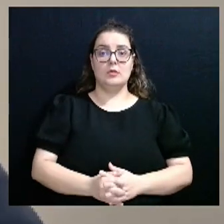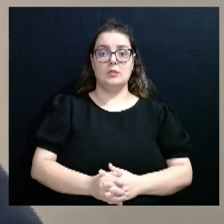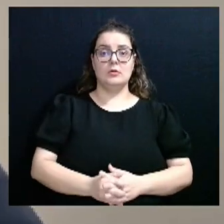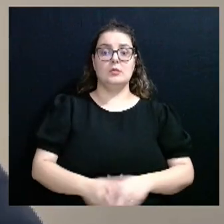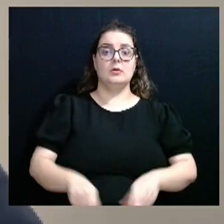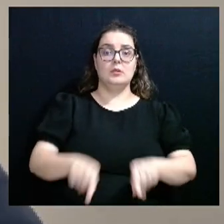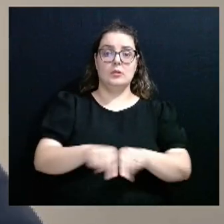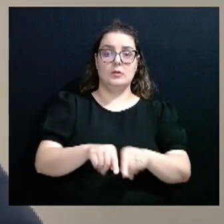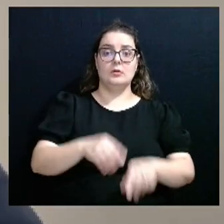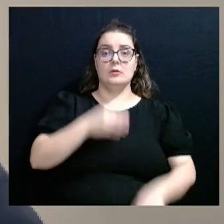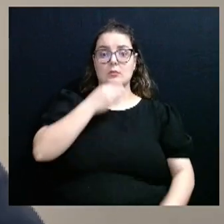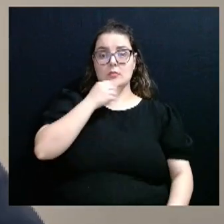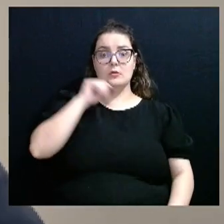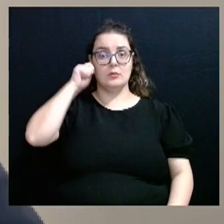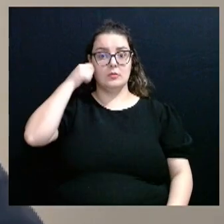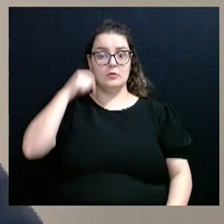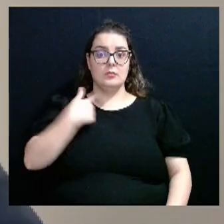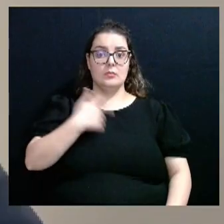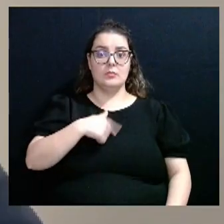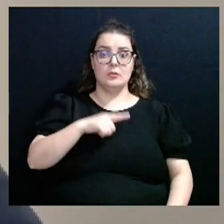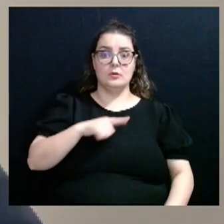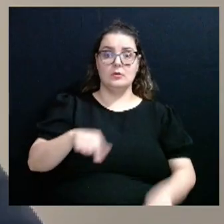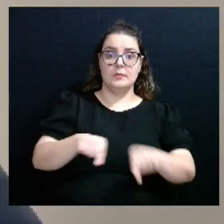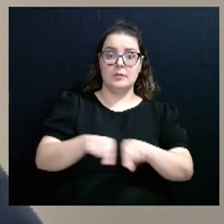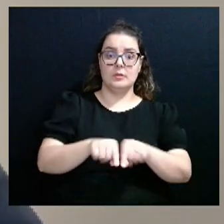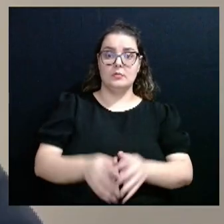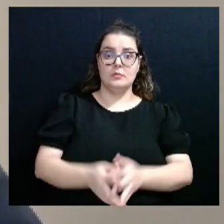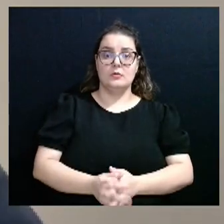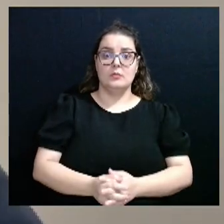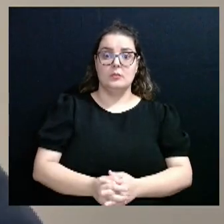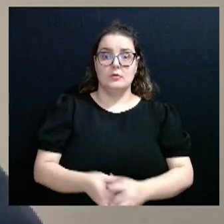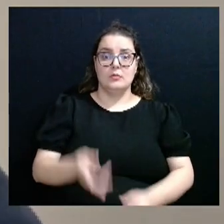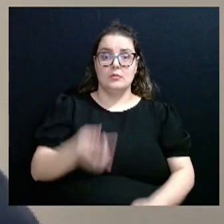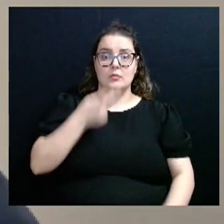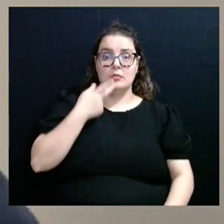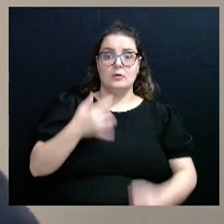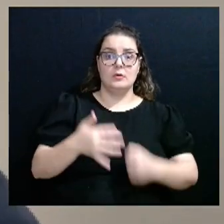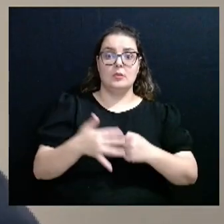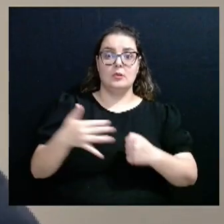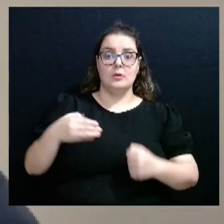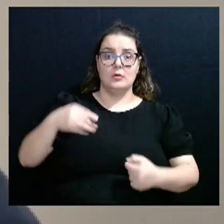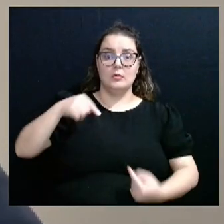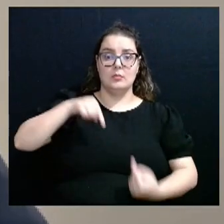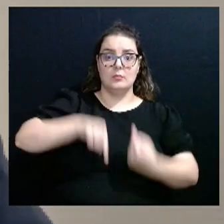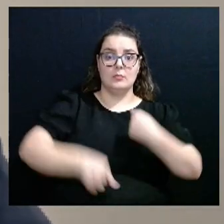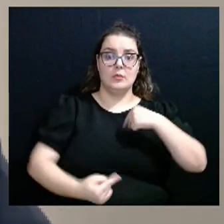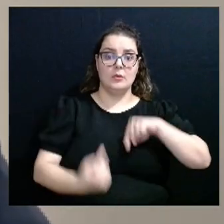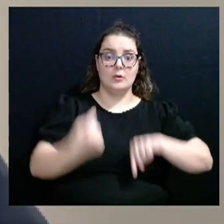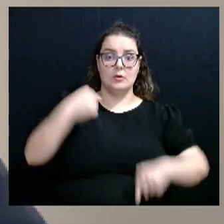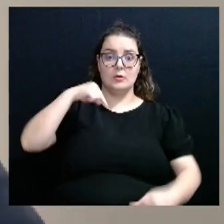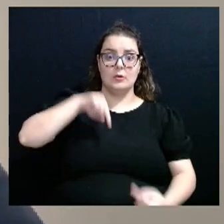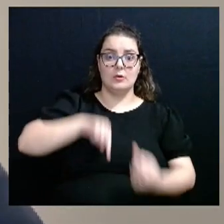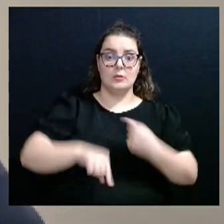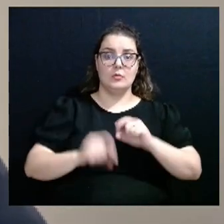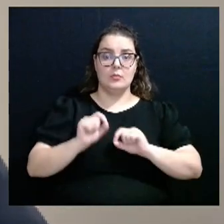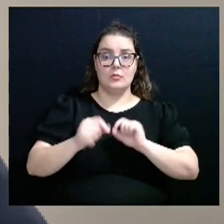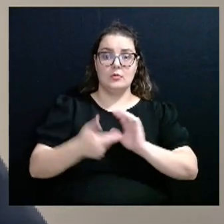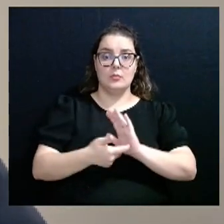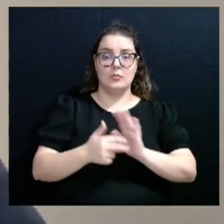negros, a gente tem também o que chamamos de síndrome metabólica. A síndrome metabólica é a doença do século,